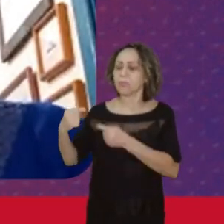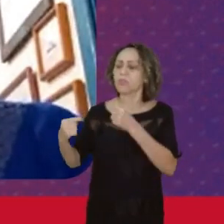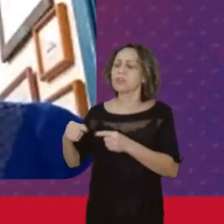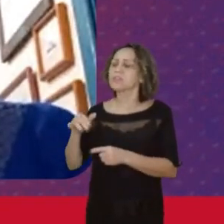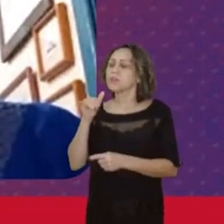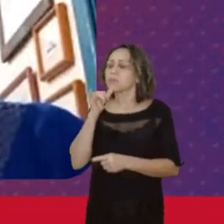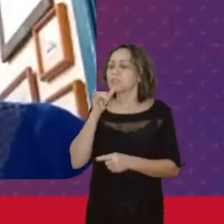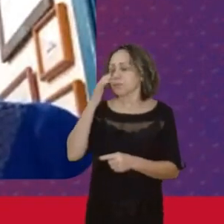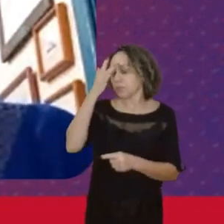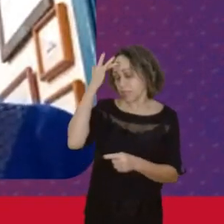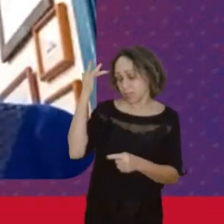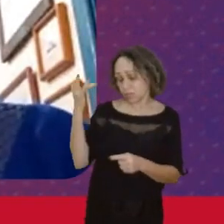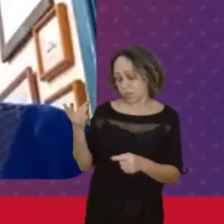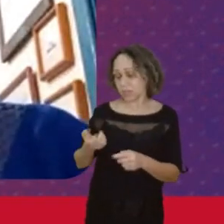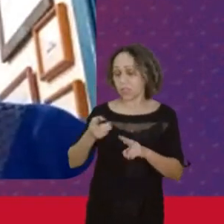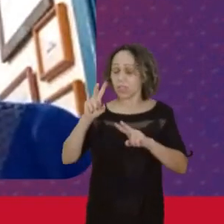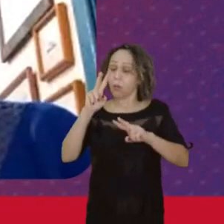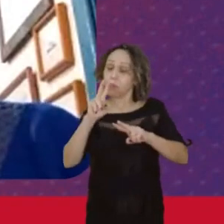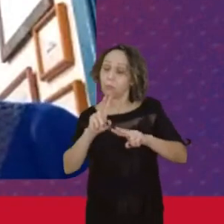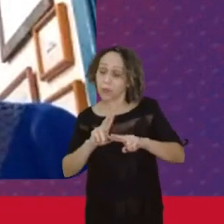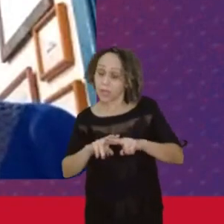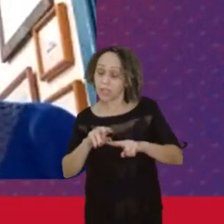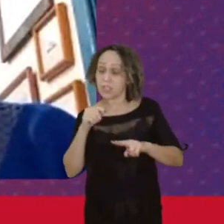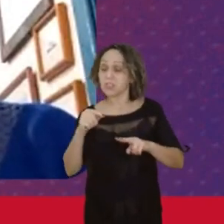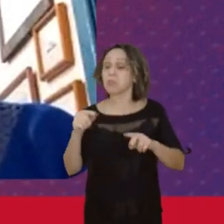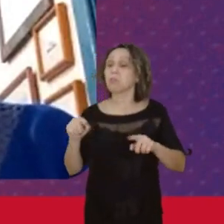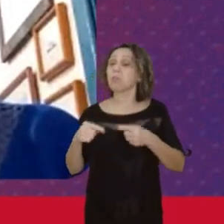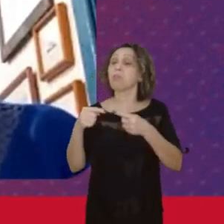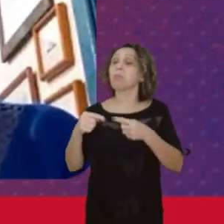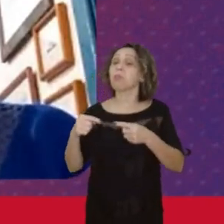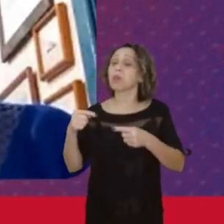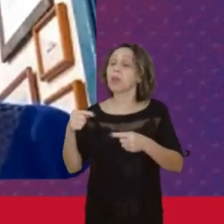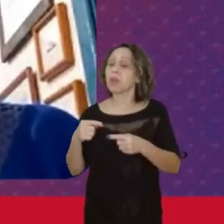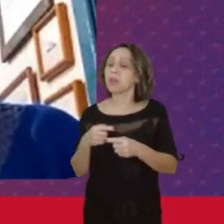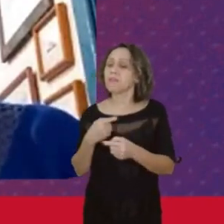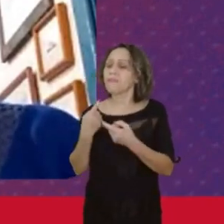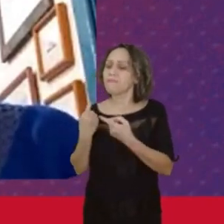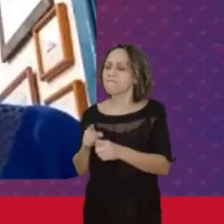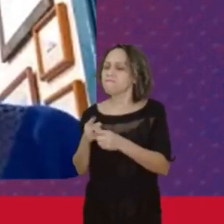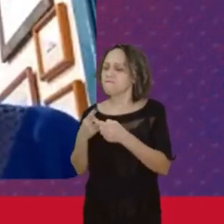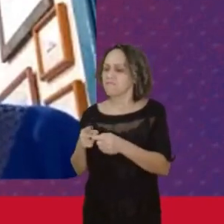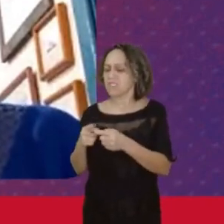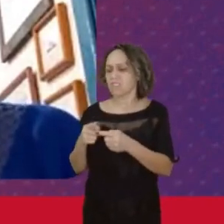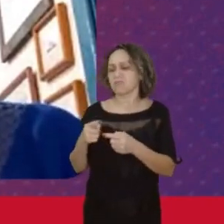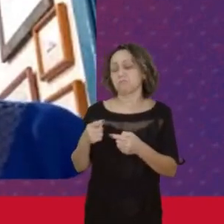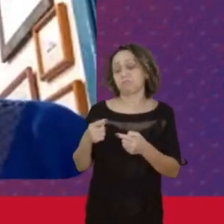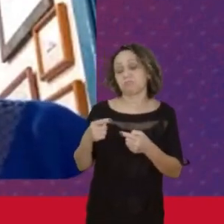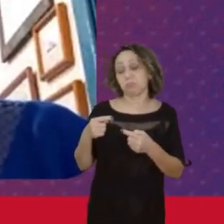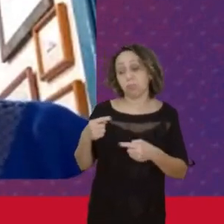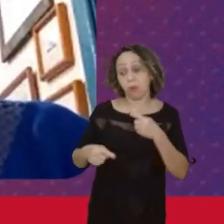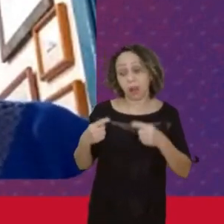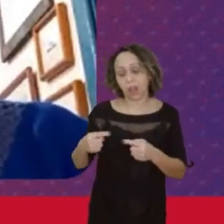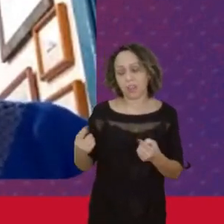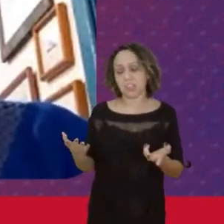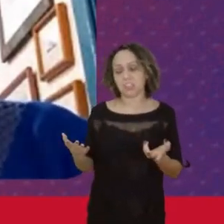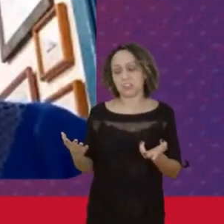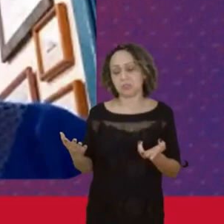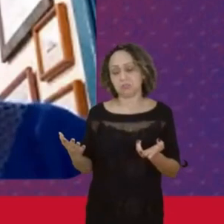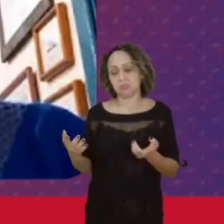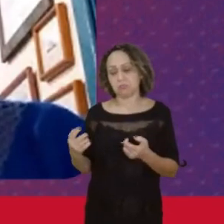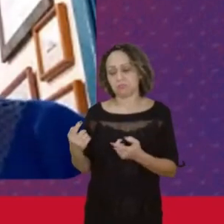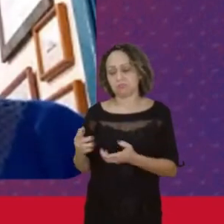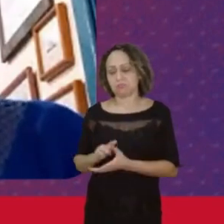que estão presas por motivos políticos, né, por suas ideias. E